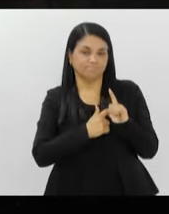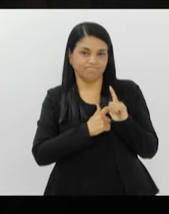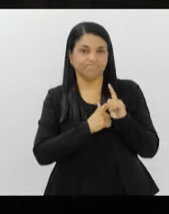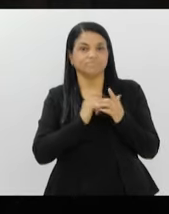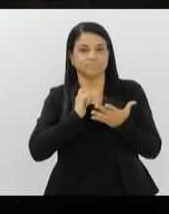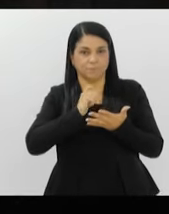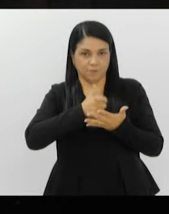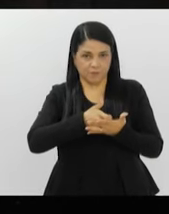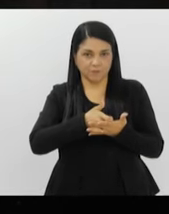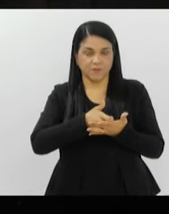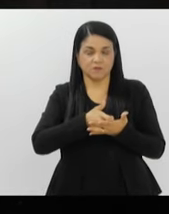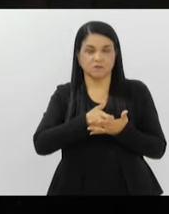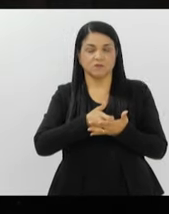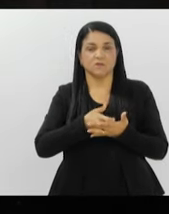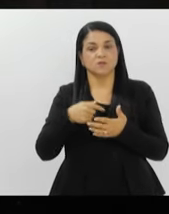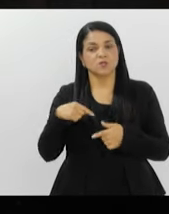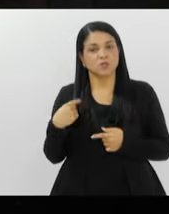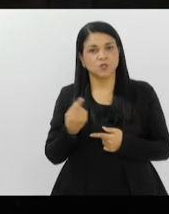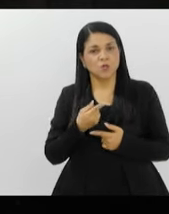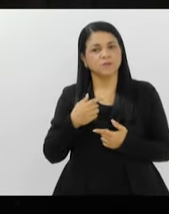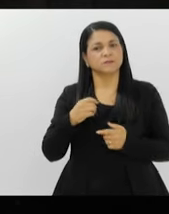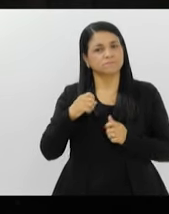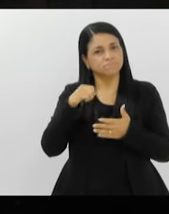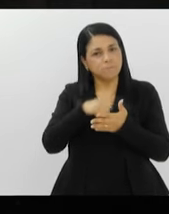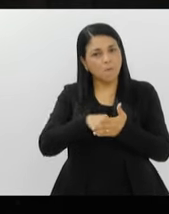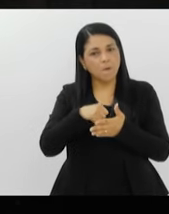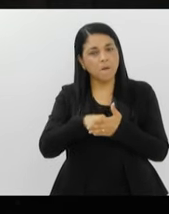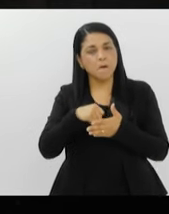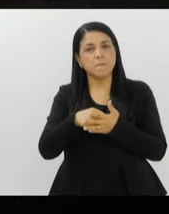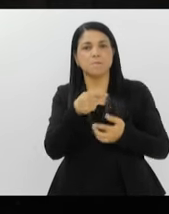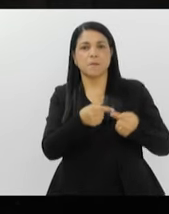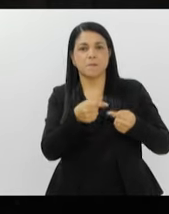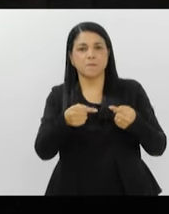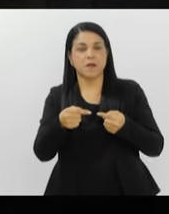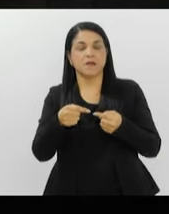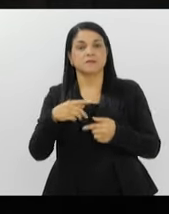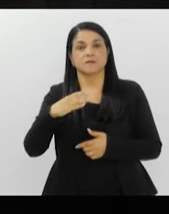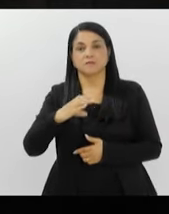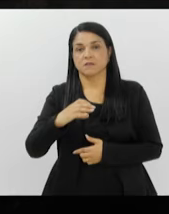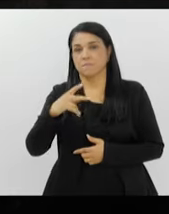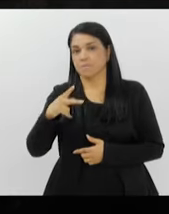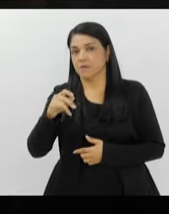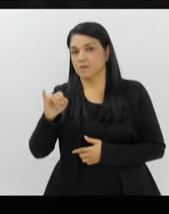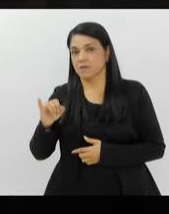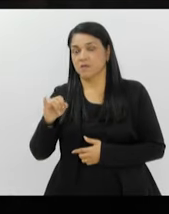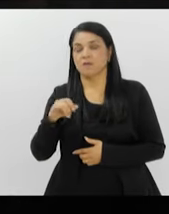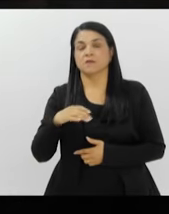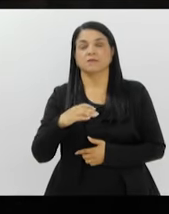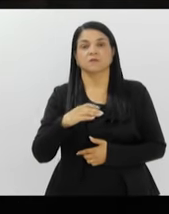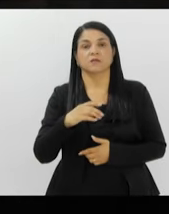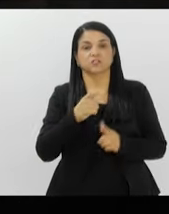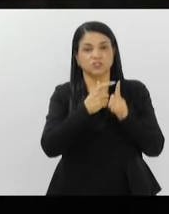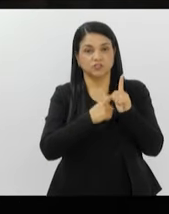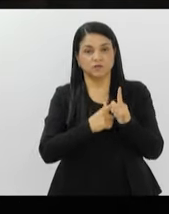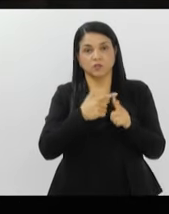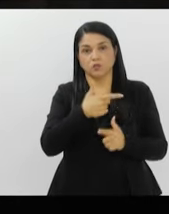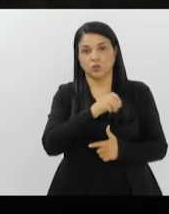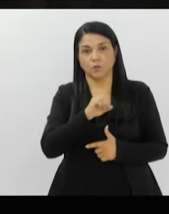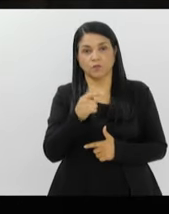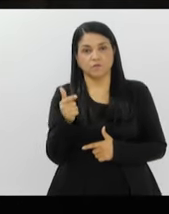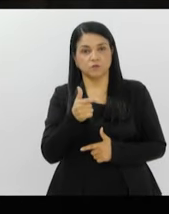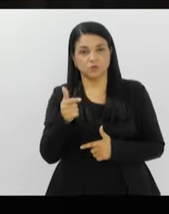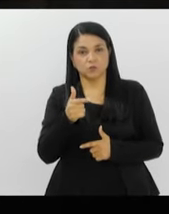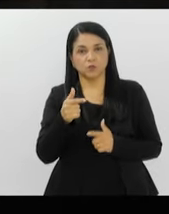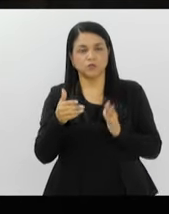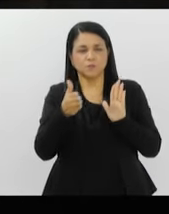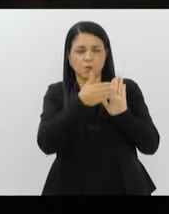aqui há muito tempo inclusive na CPI da dívida de 2022 com uma série de propostas